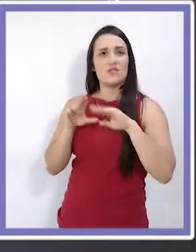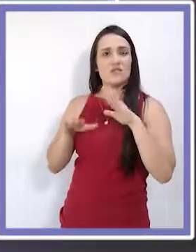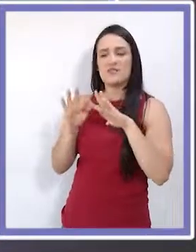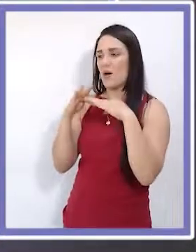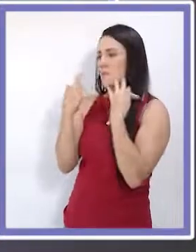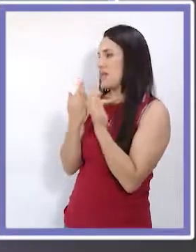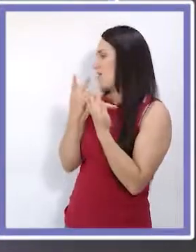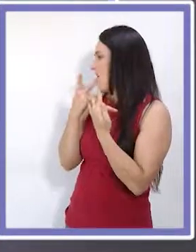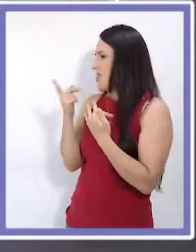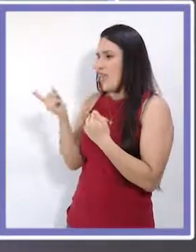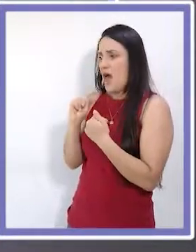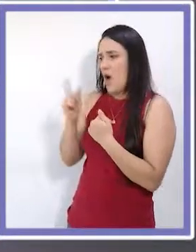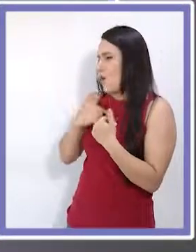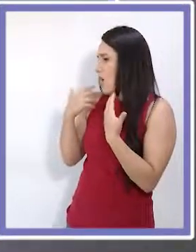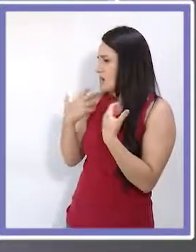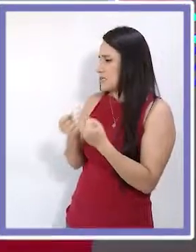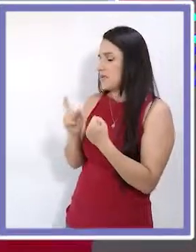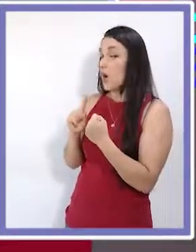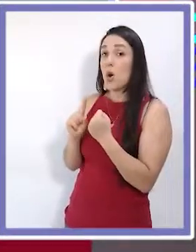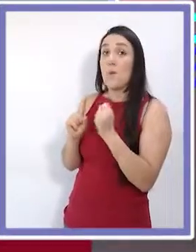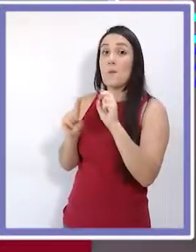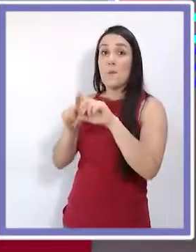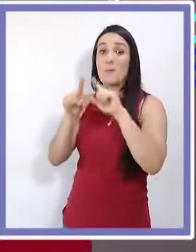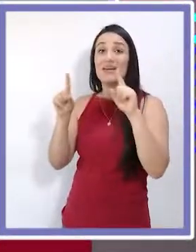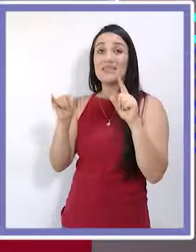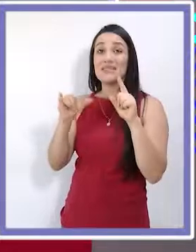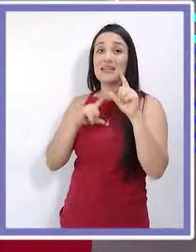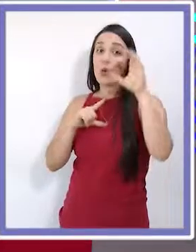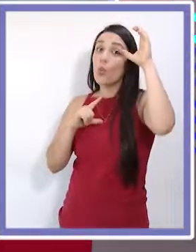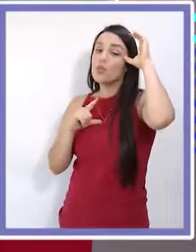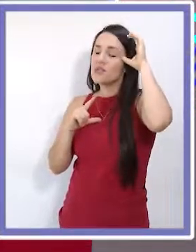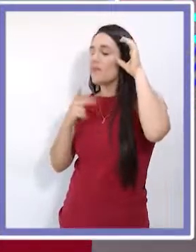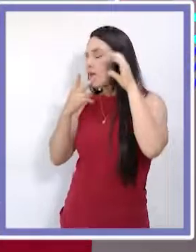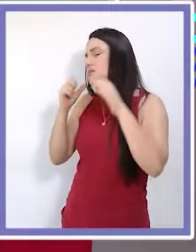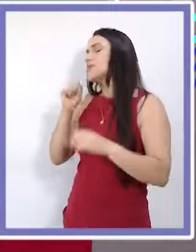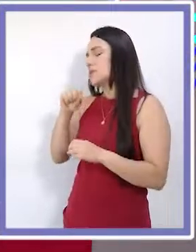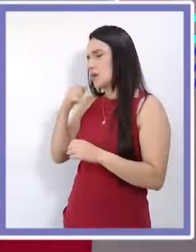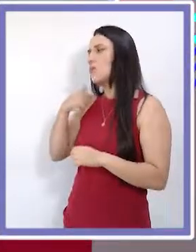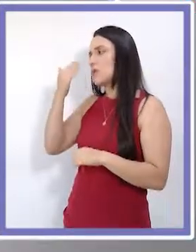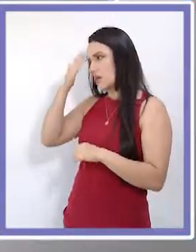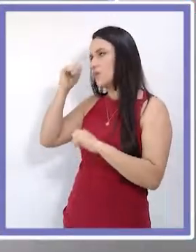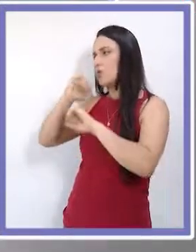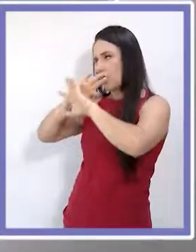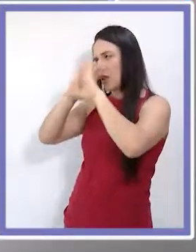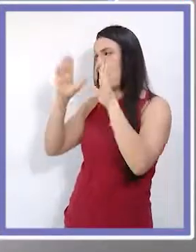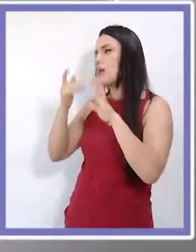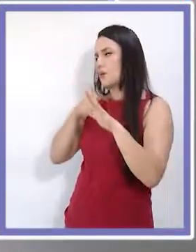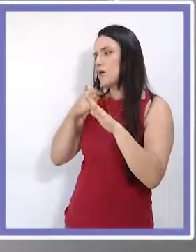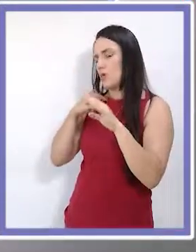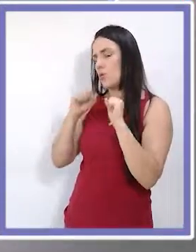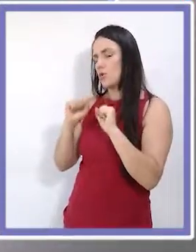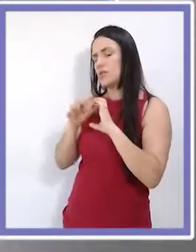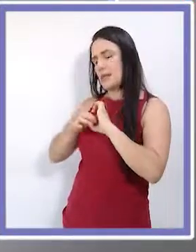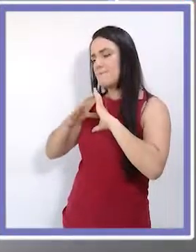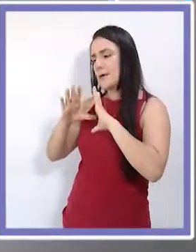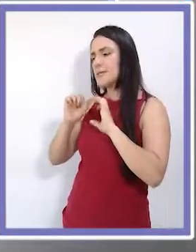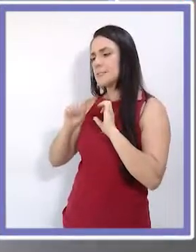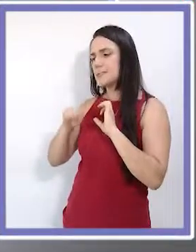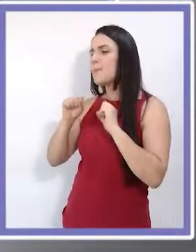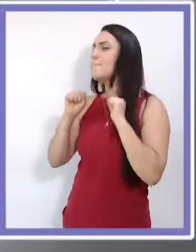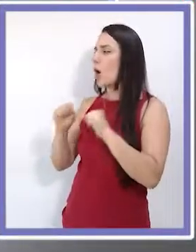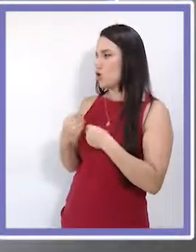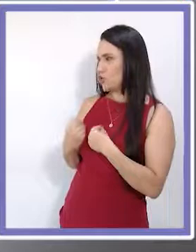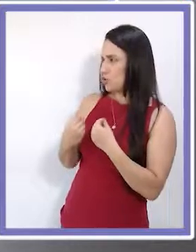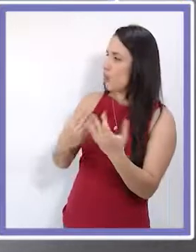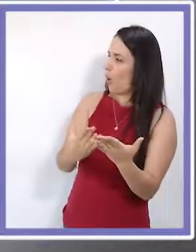sabe que ela vai autorizar fazendo a última vontade da pessoa que foi a óbito. Então, isso é muito importante, o esclarecimento, falar sobre